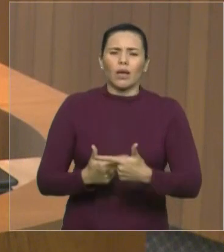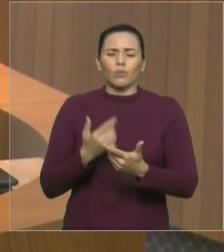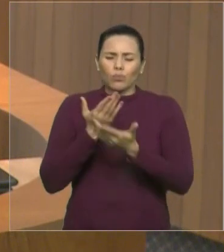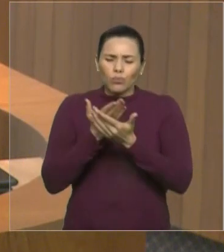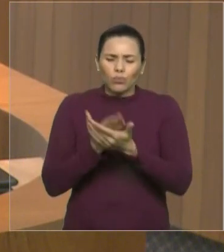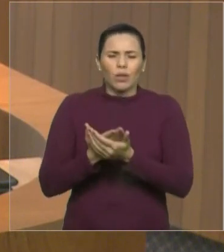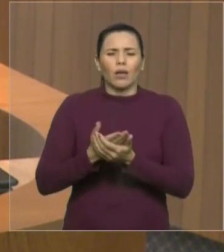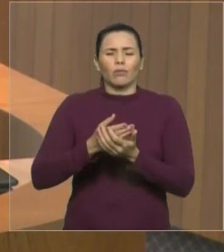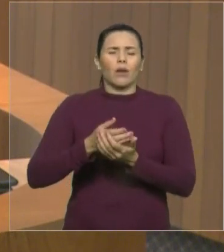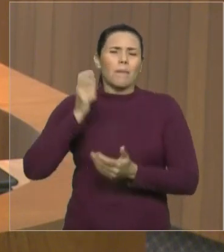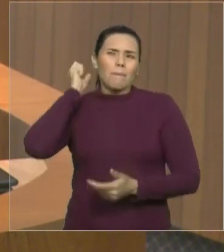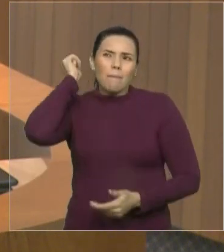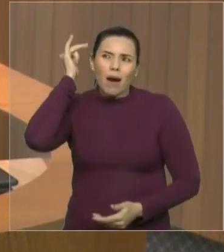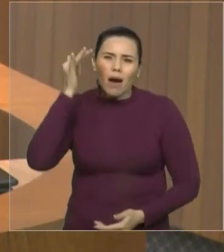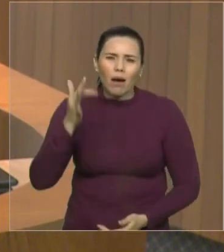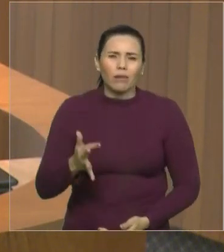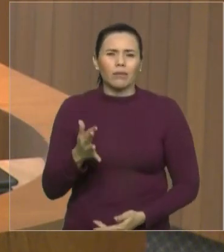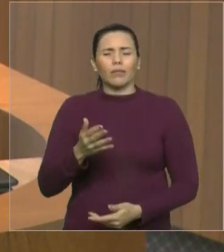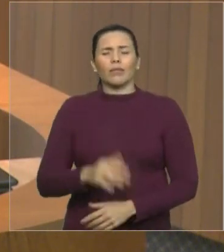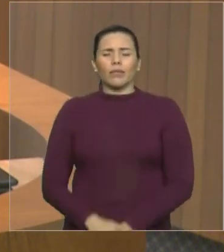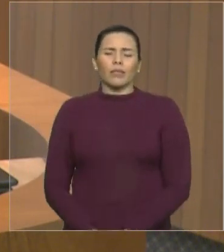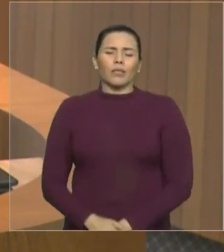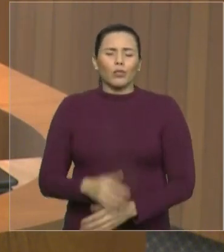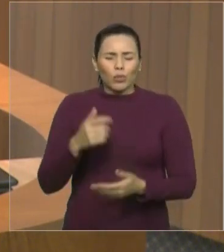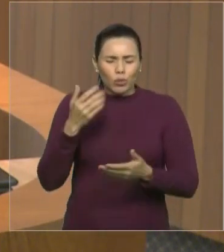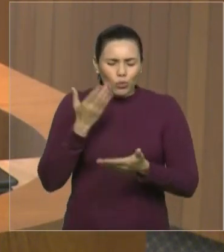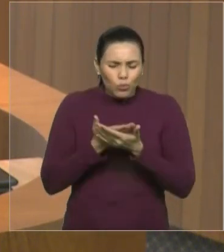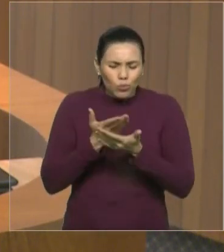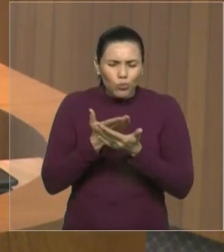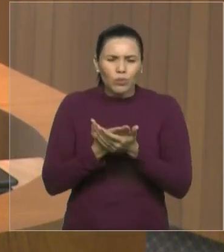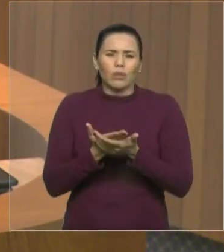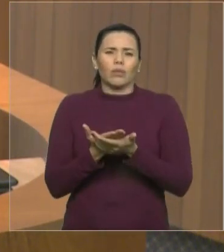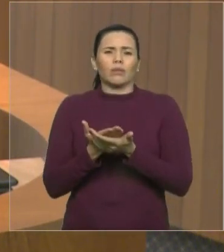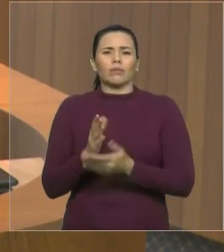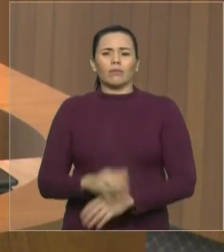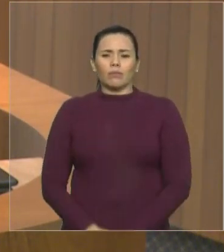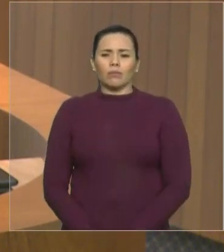de sono perdidas, distanciamento de seus familiares,